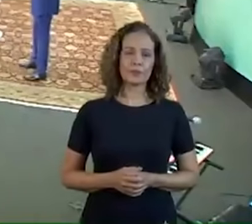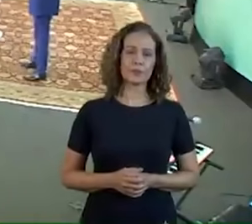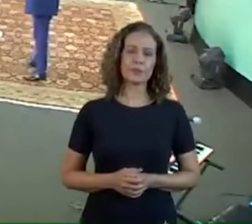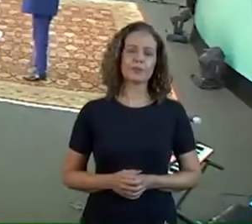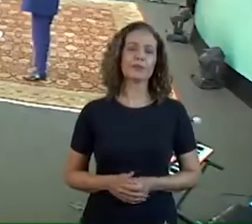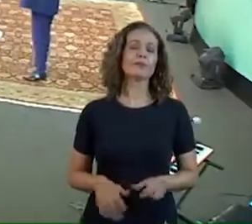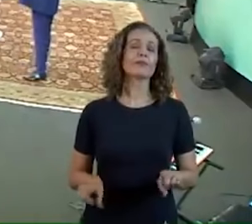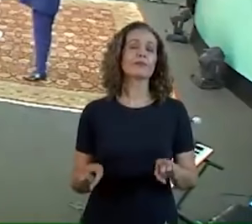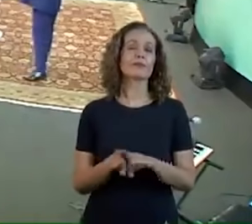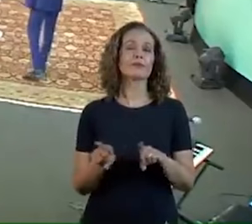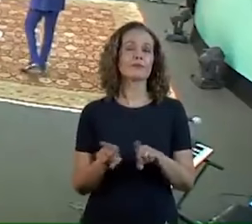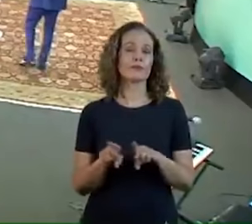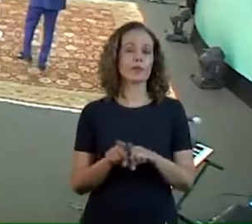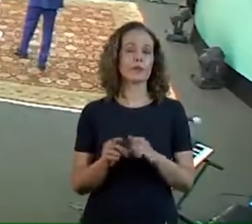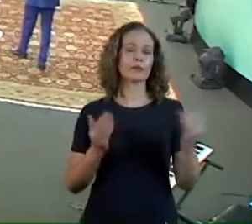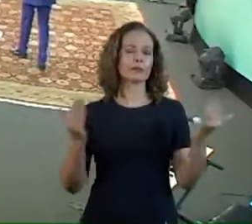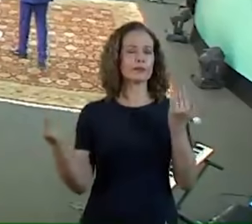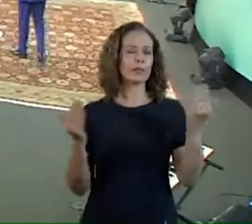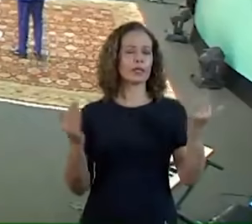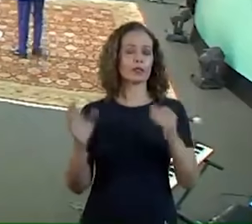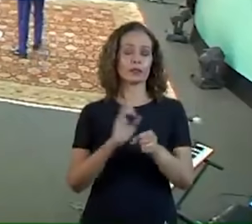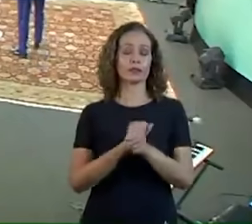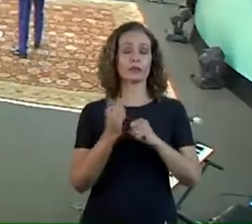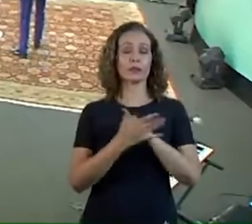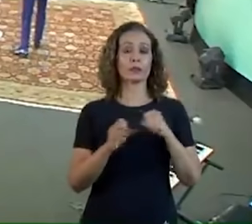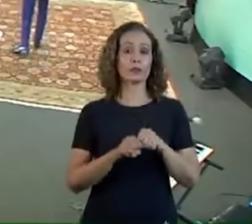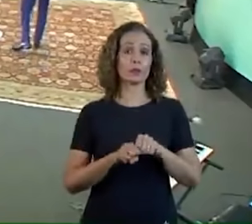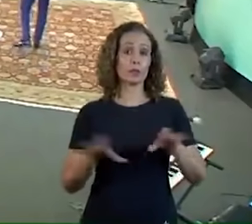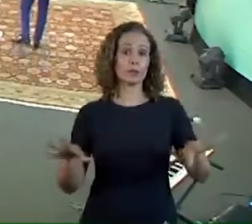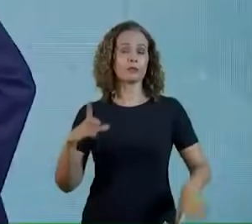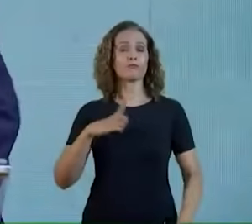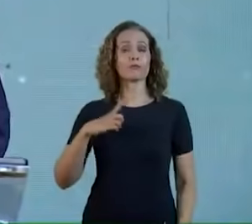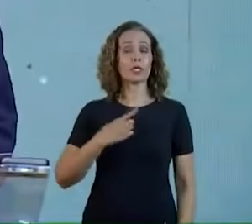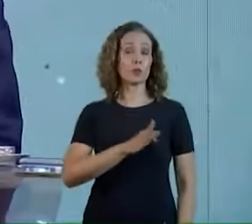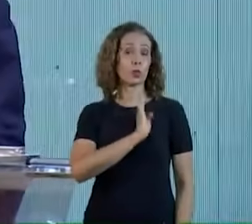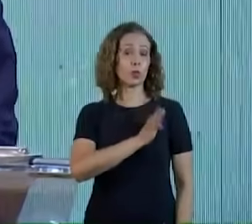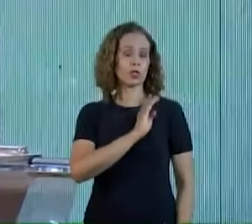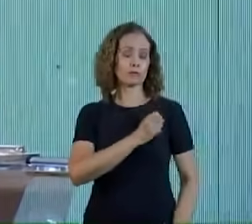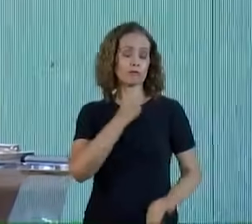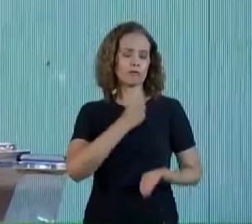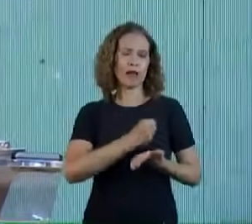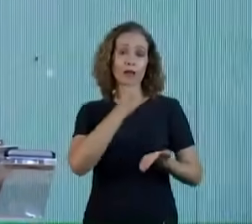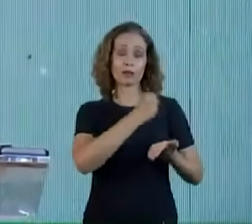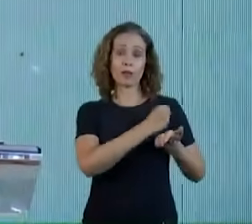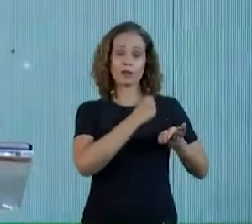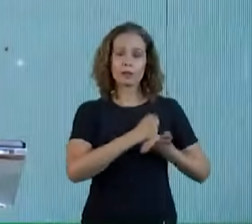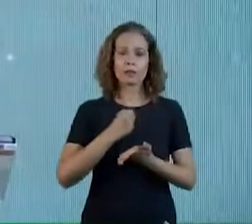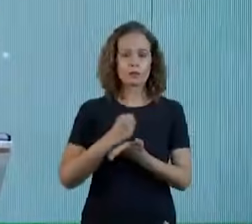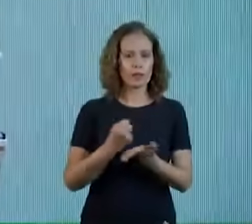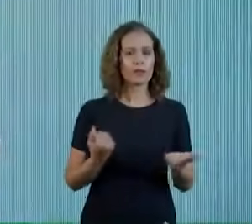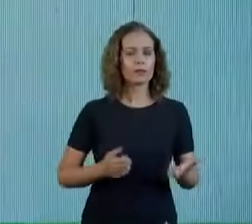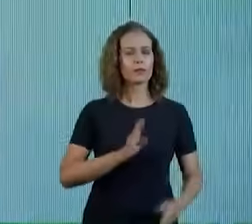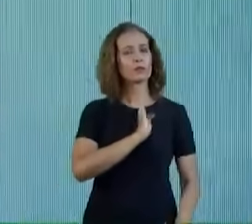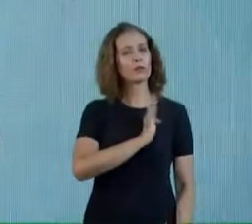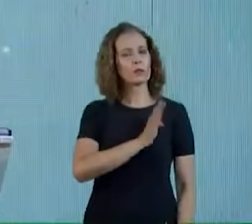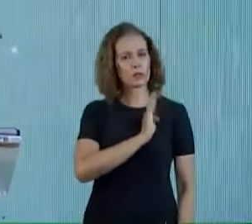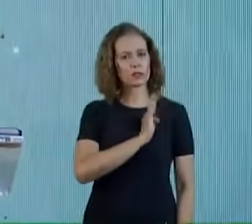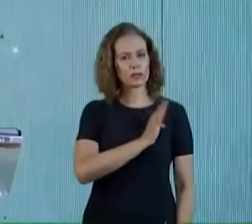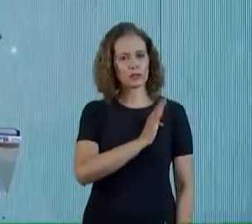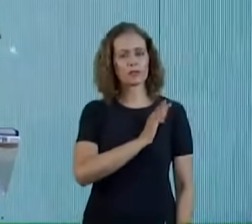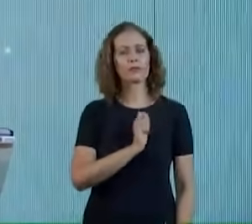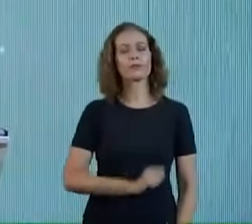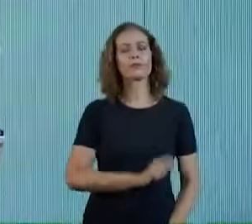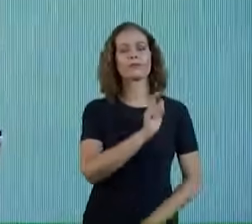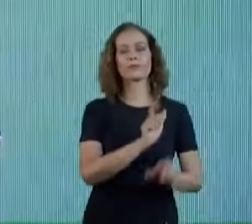Assim também, essa pandemia deixou marcas no coração de todas